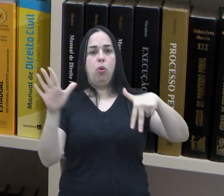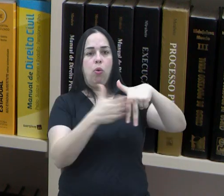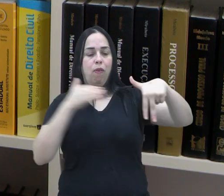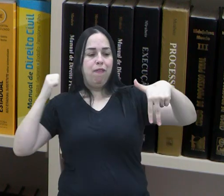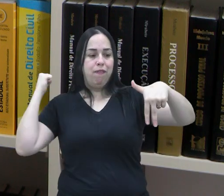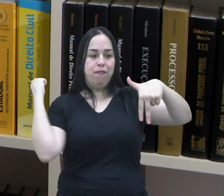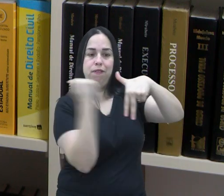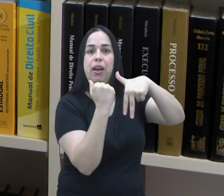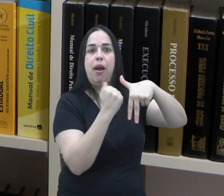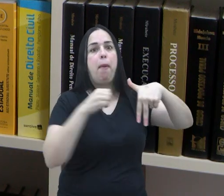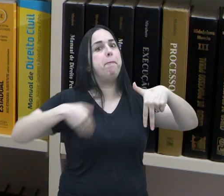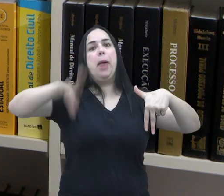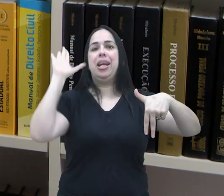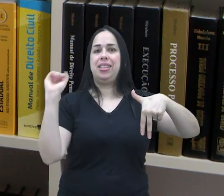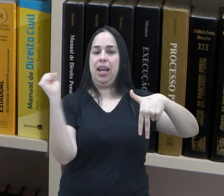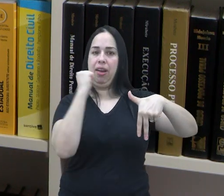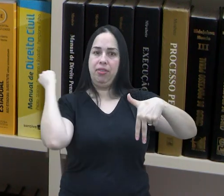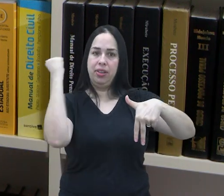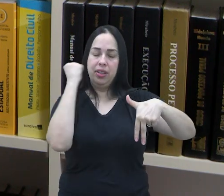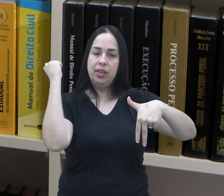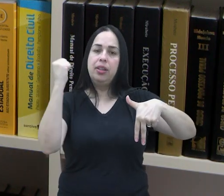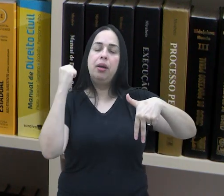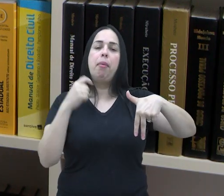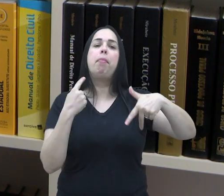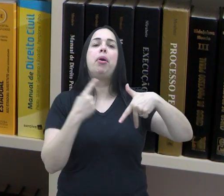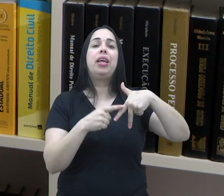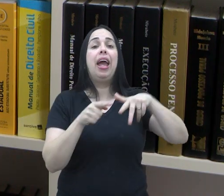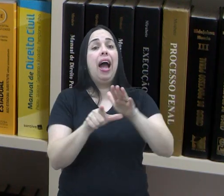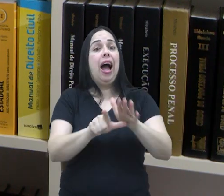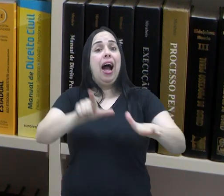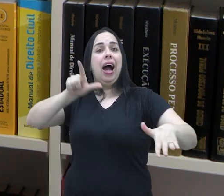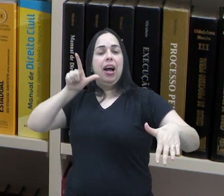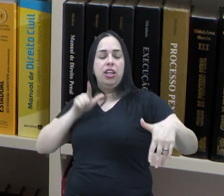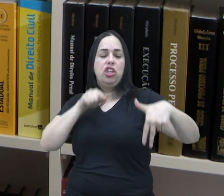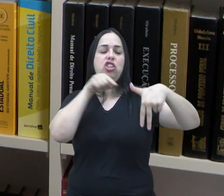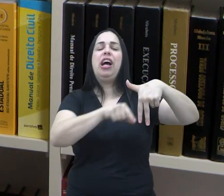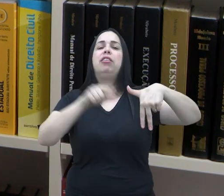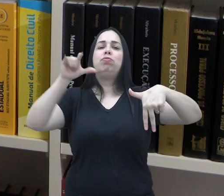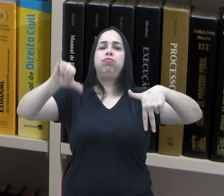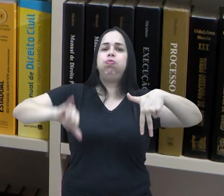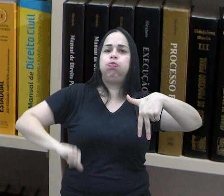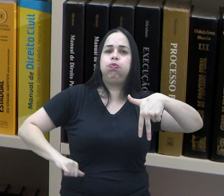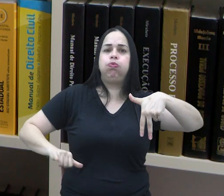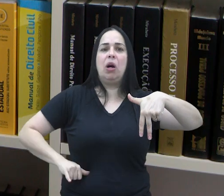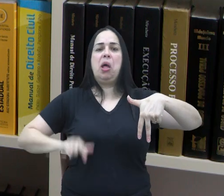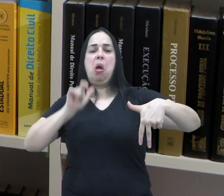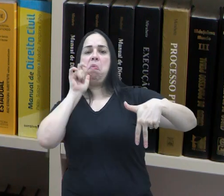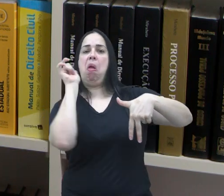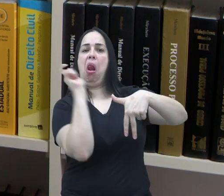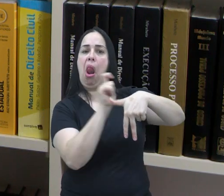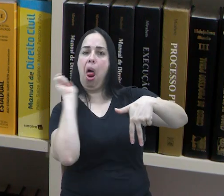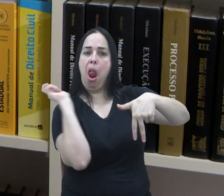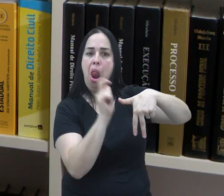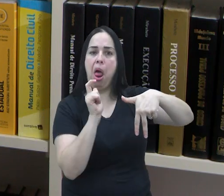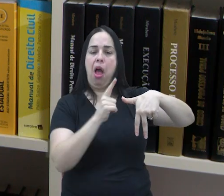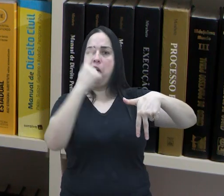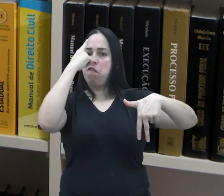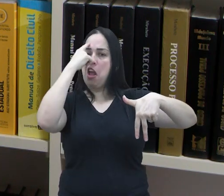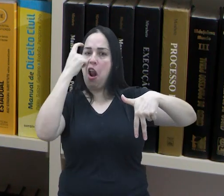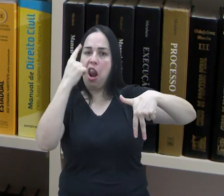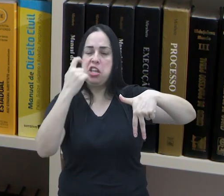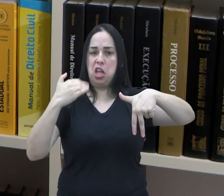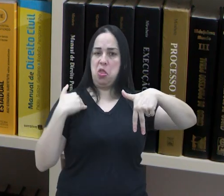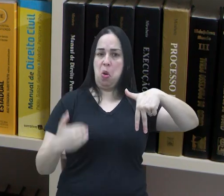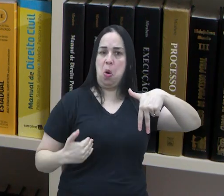último grau ali do ciclo de violência. Muito provável que essa mulher ela já tenha passado por uma ameaça,